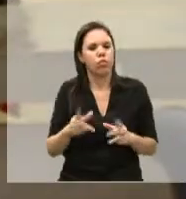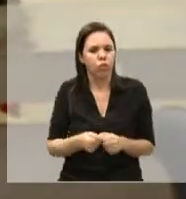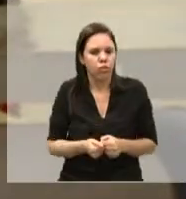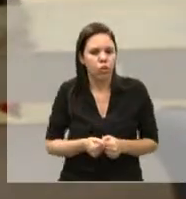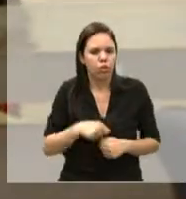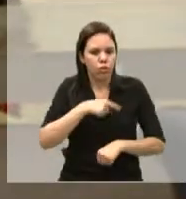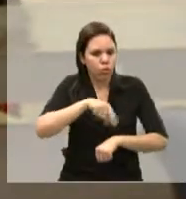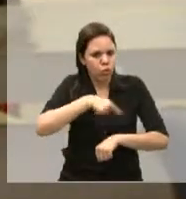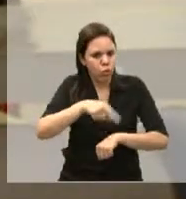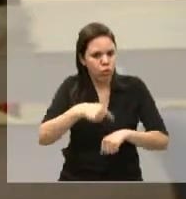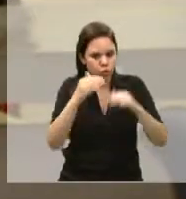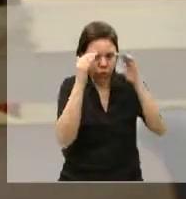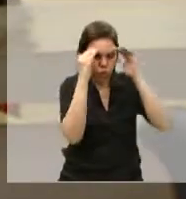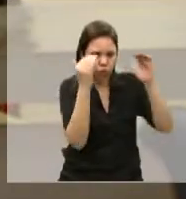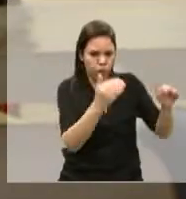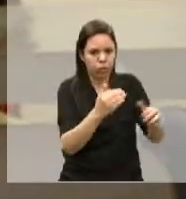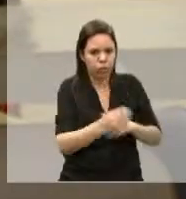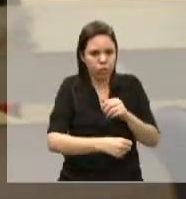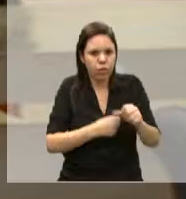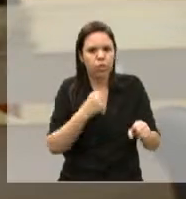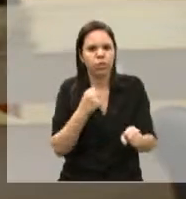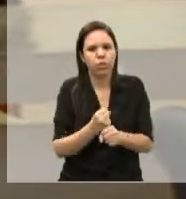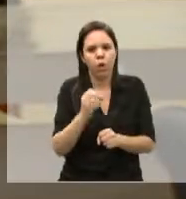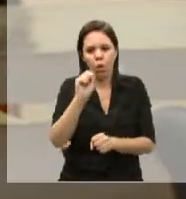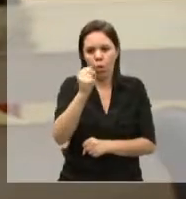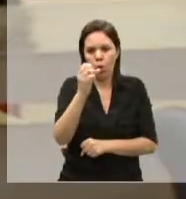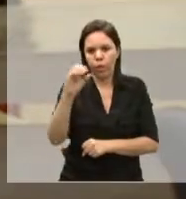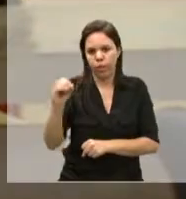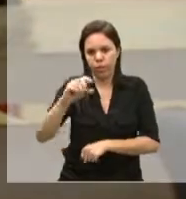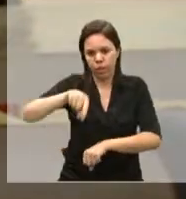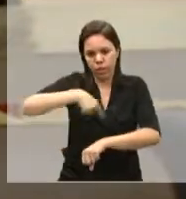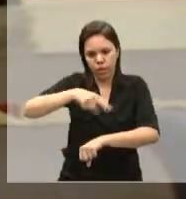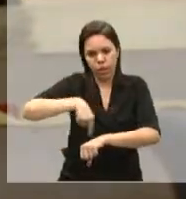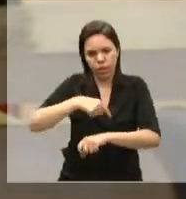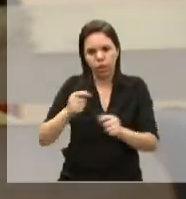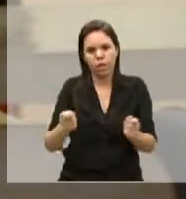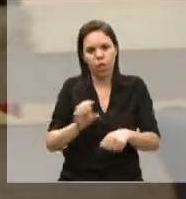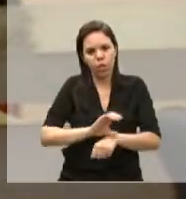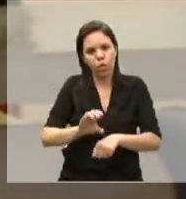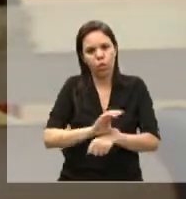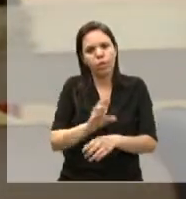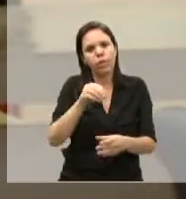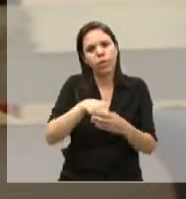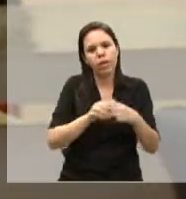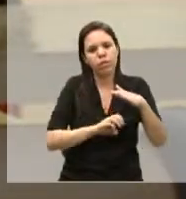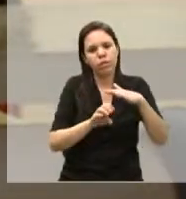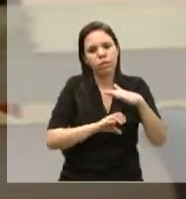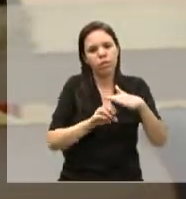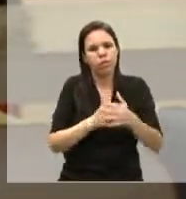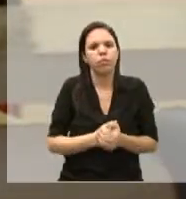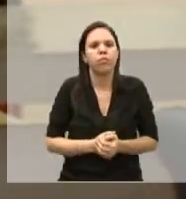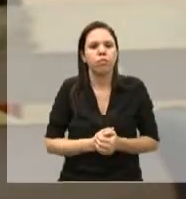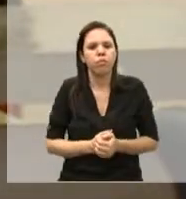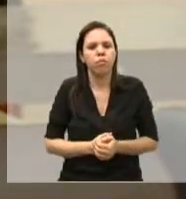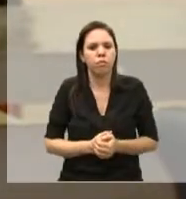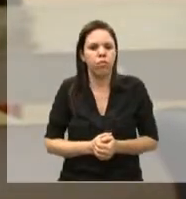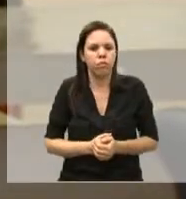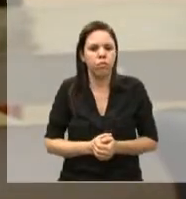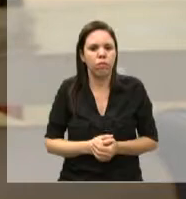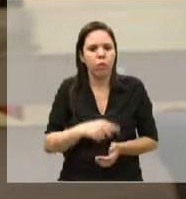carga horária, eu tinha que cumprir anualmente com 80 horas de capacitação dentro dessa empresa. Além,